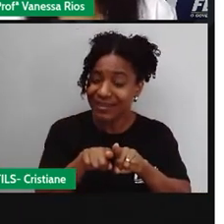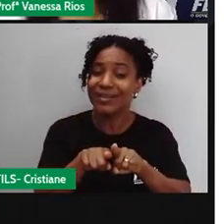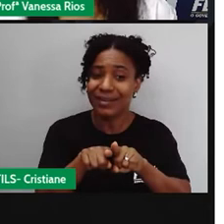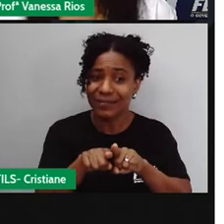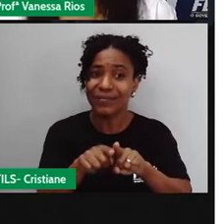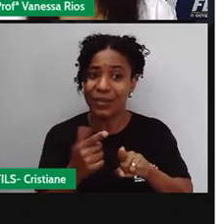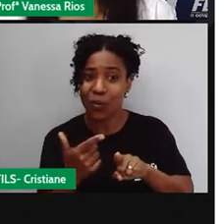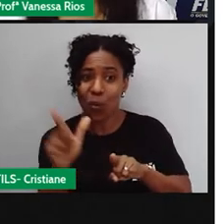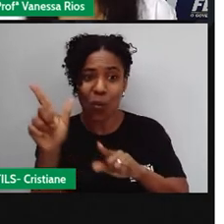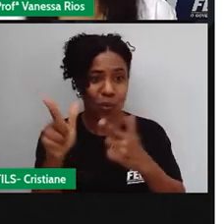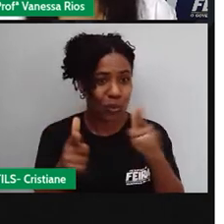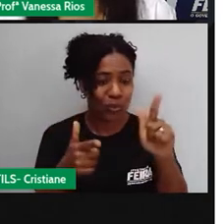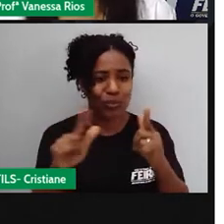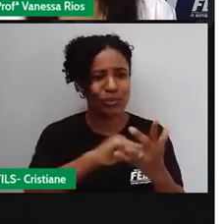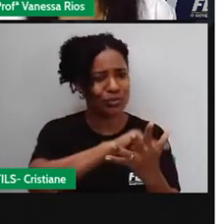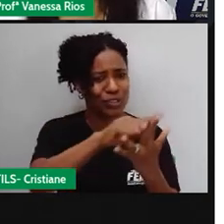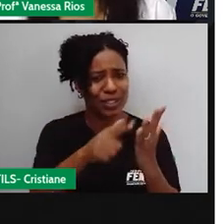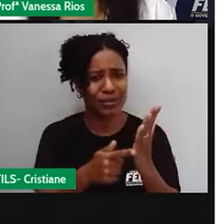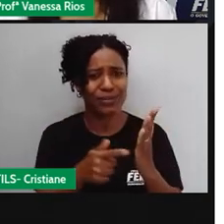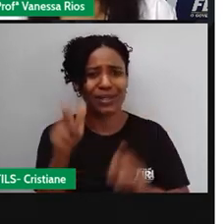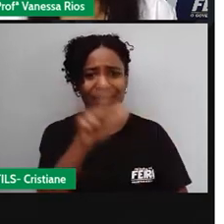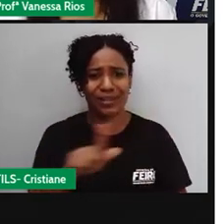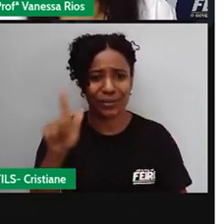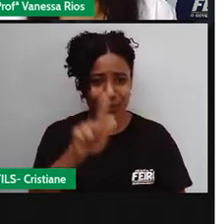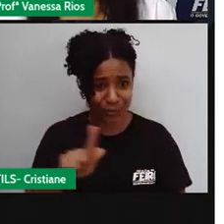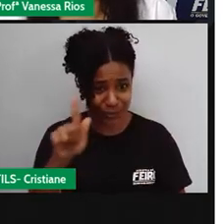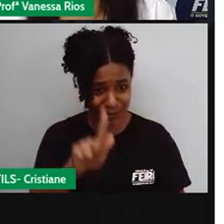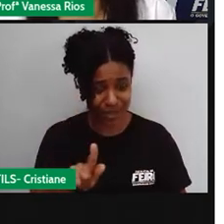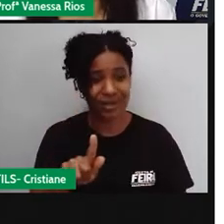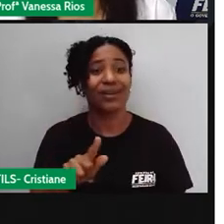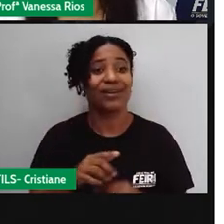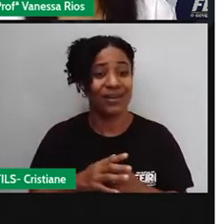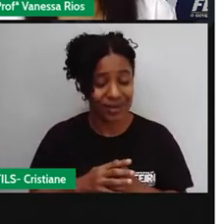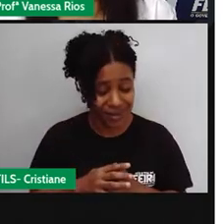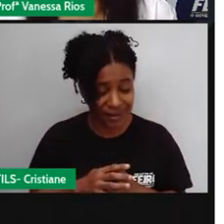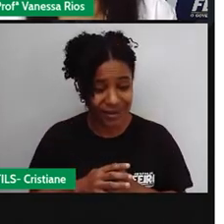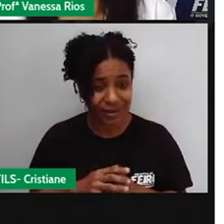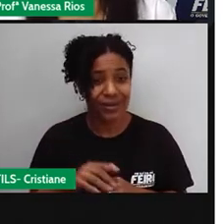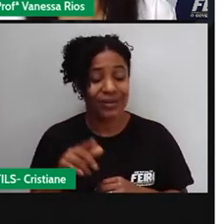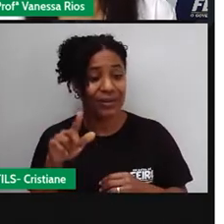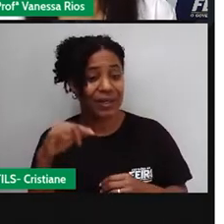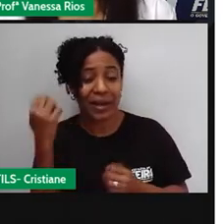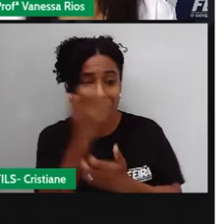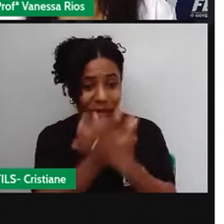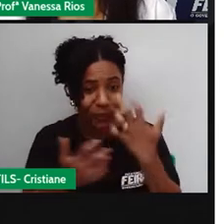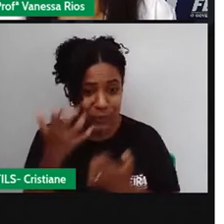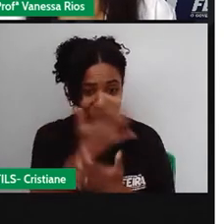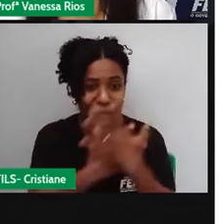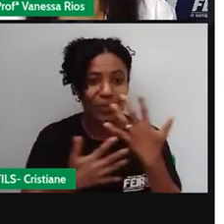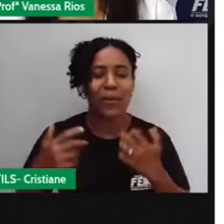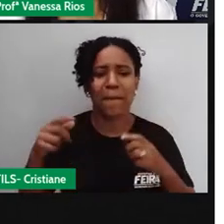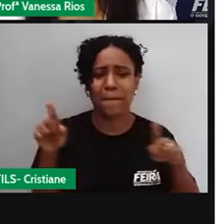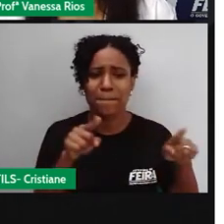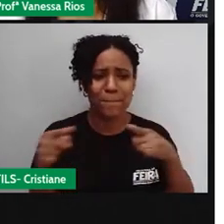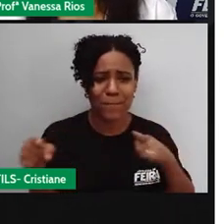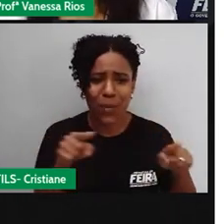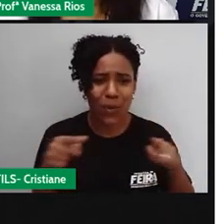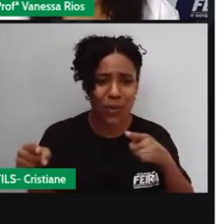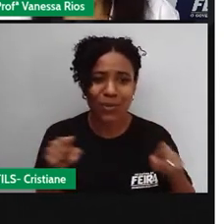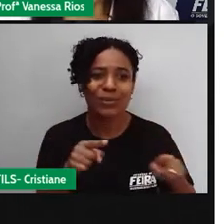outros gêneros literários, né, escritos aí pelo Nordeste, além de cantor, de músico,